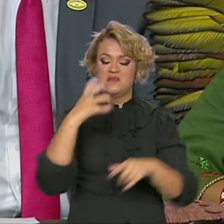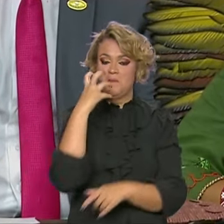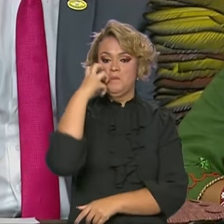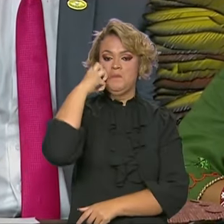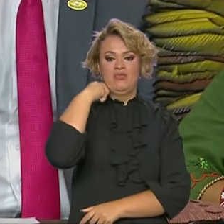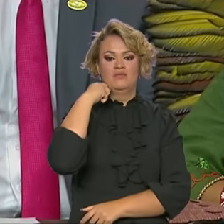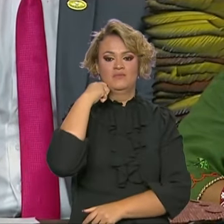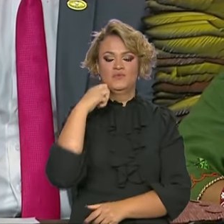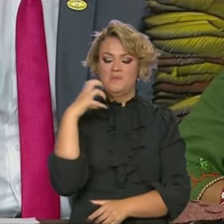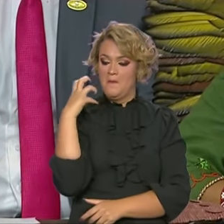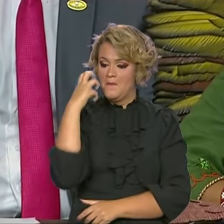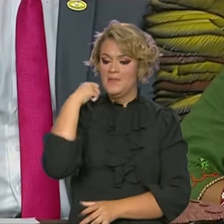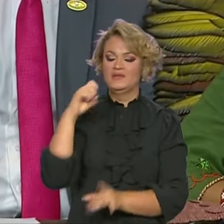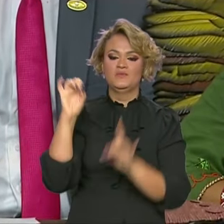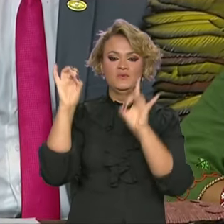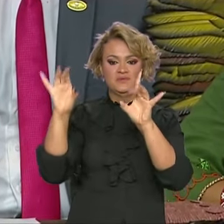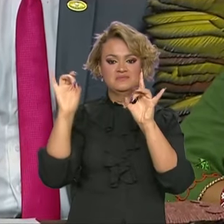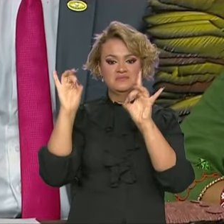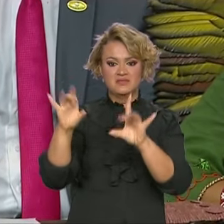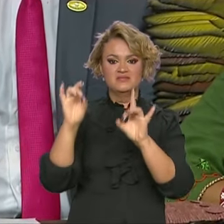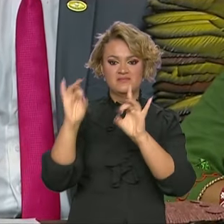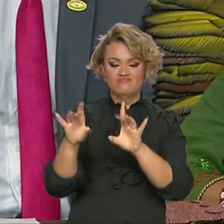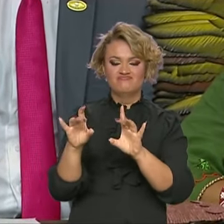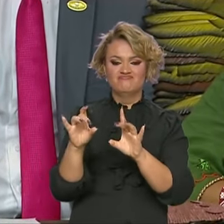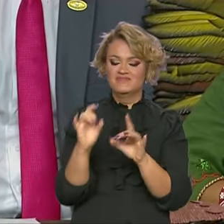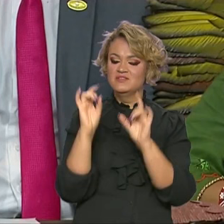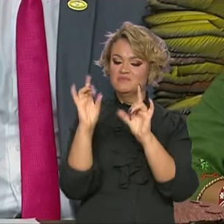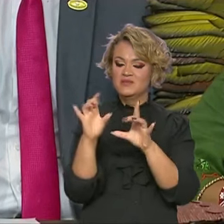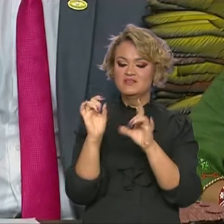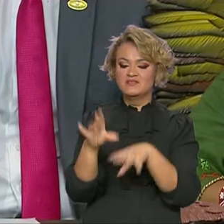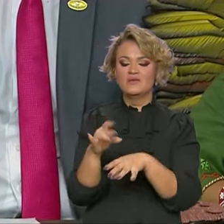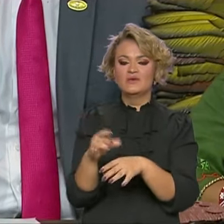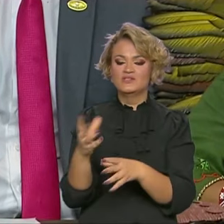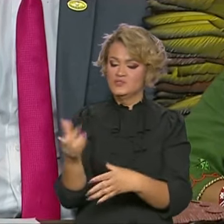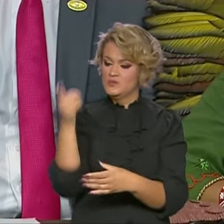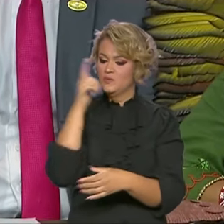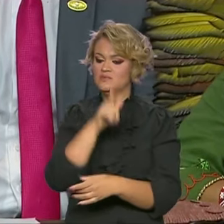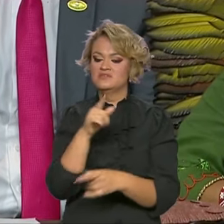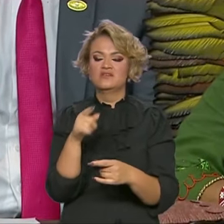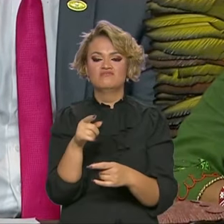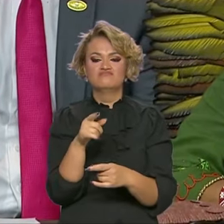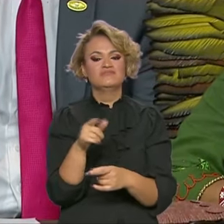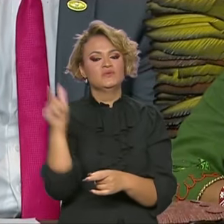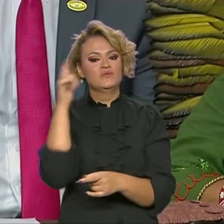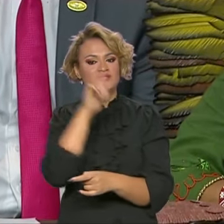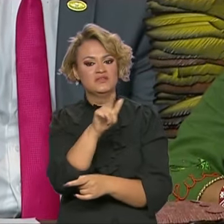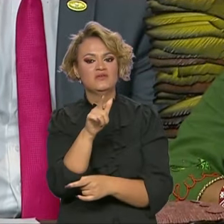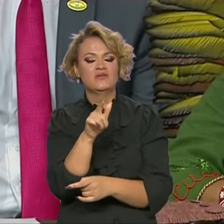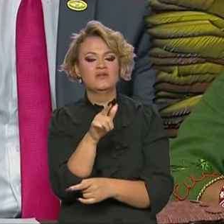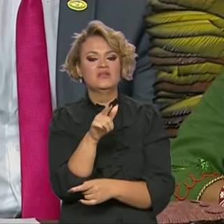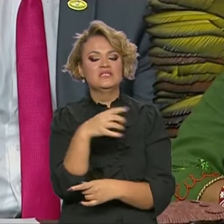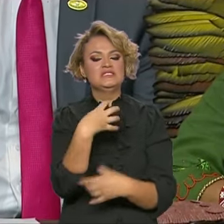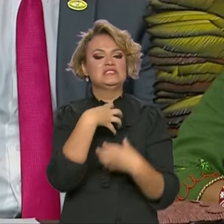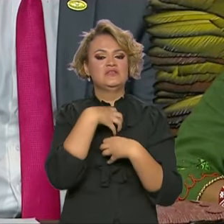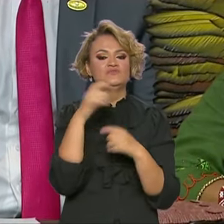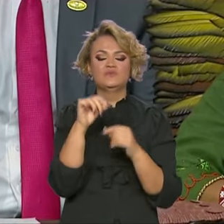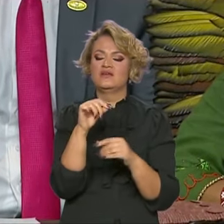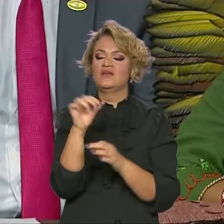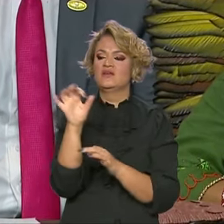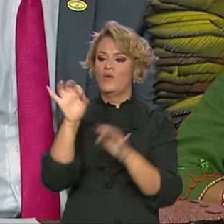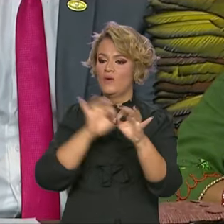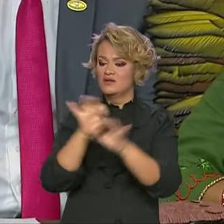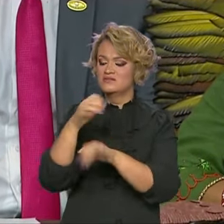patrimônio ímpar que nos foi legado pela Providência com o sentido de